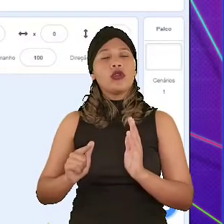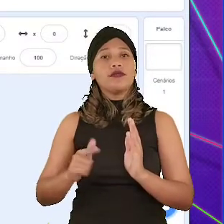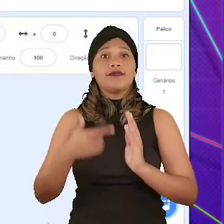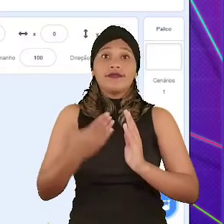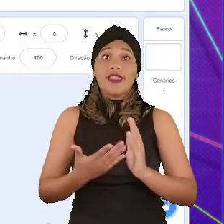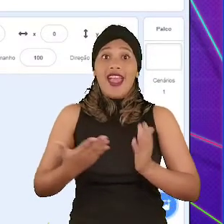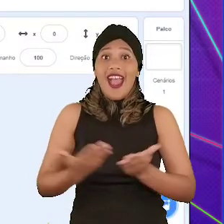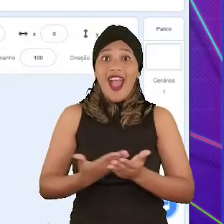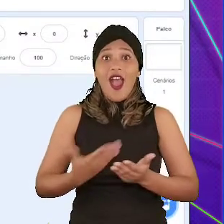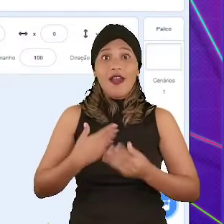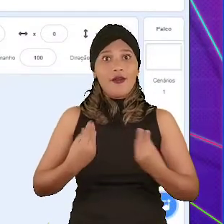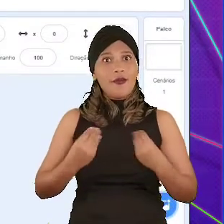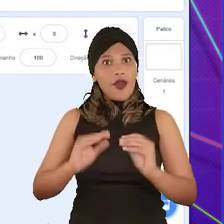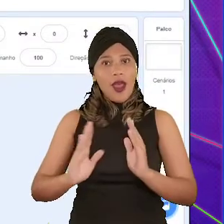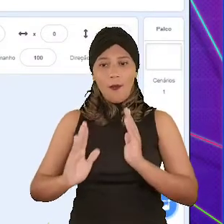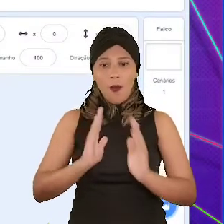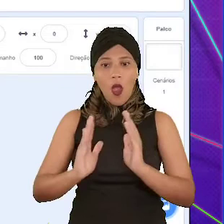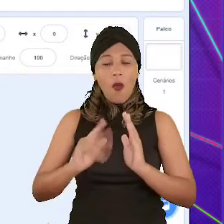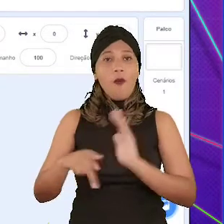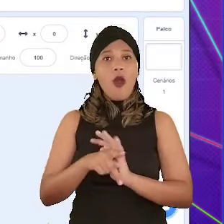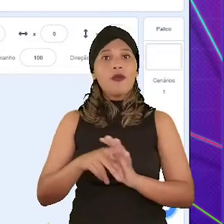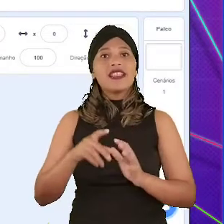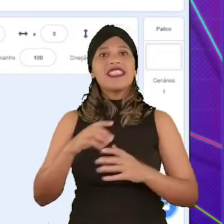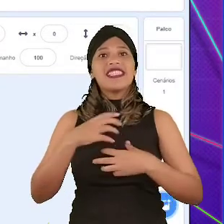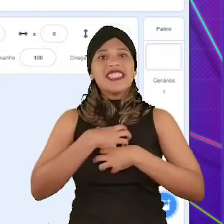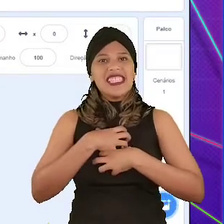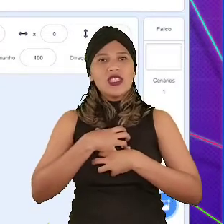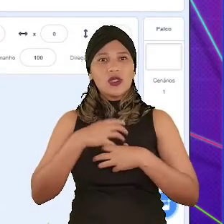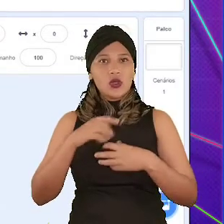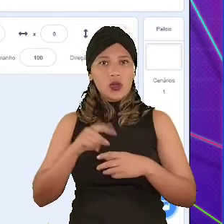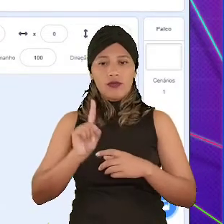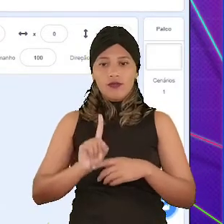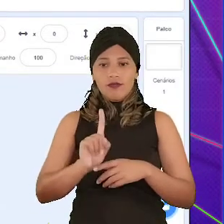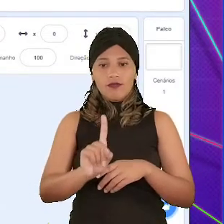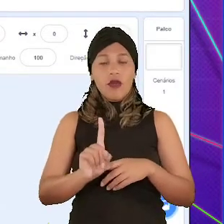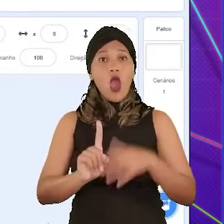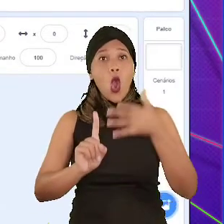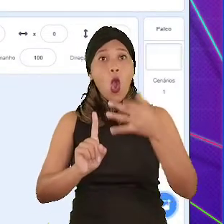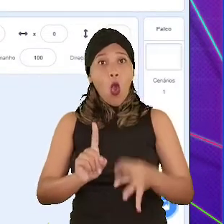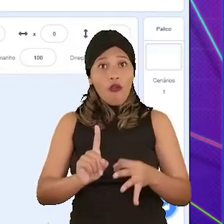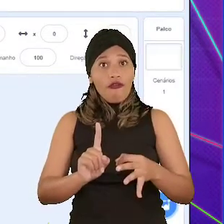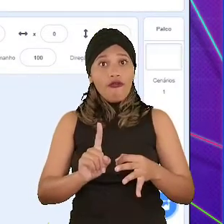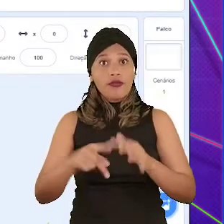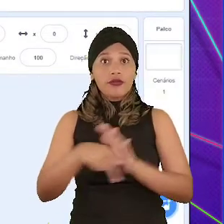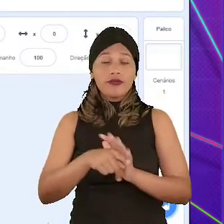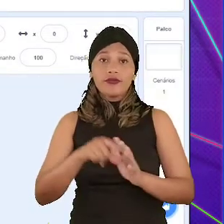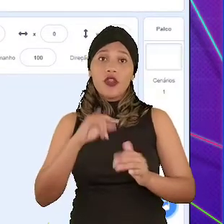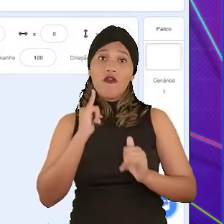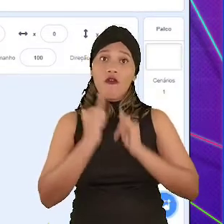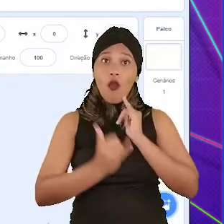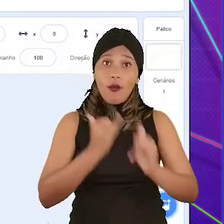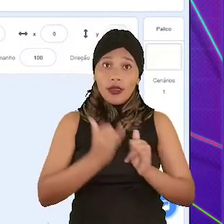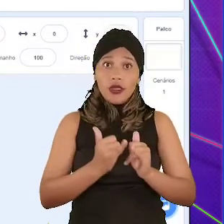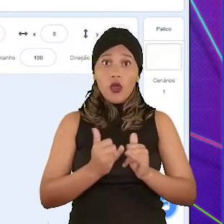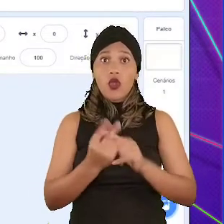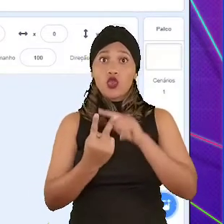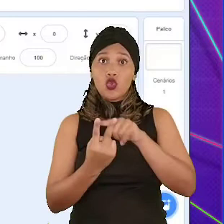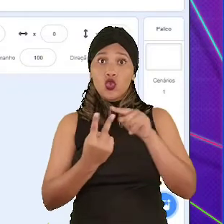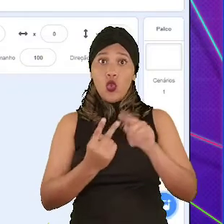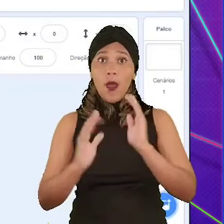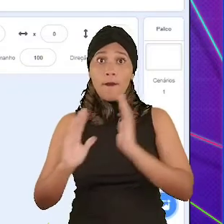outros blocos e então vamos agora pegar na parte dos blocos de sensores que são os responsáveis por confirmar as informações